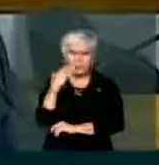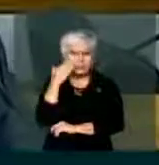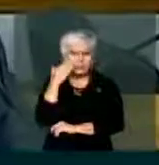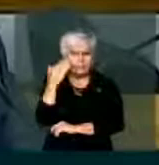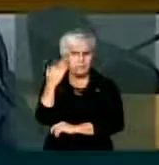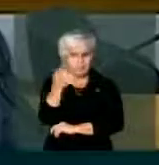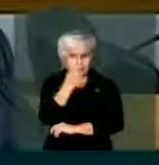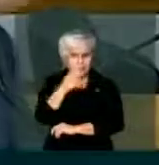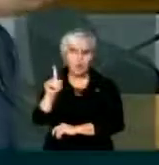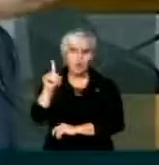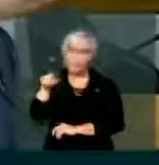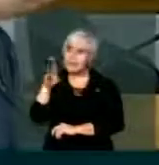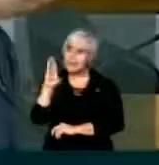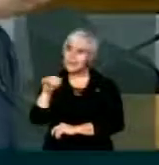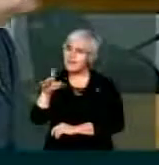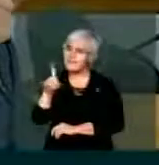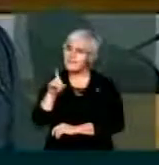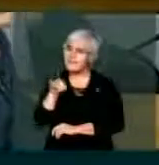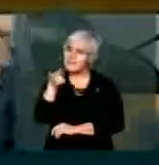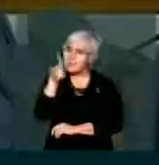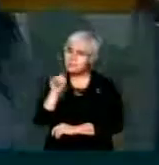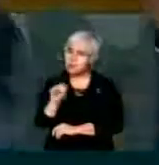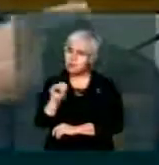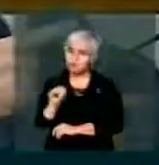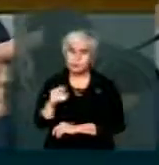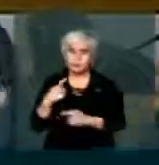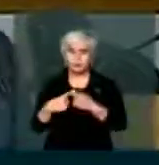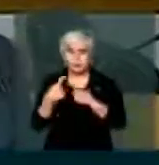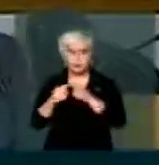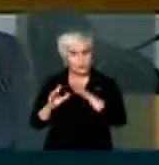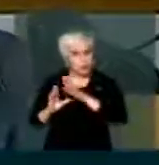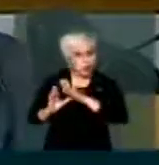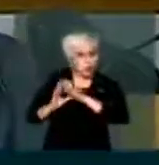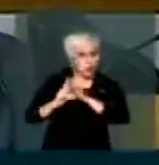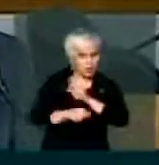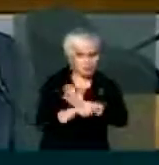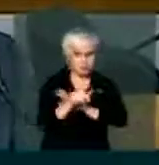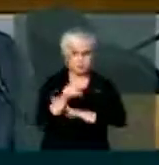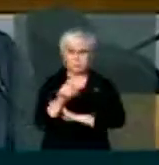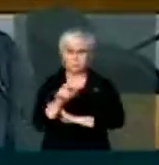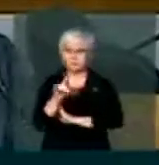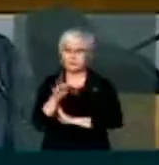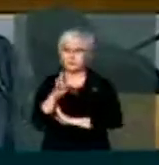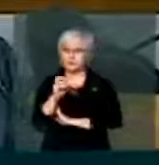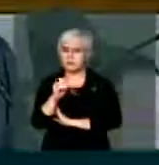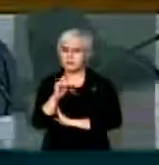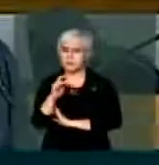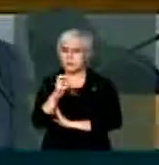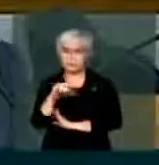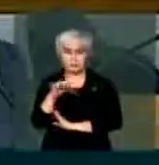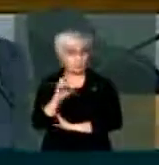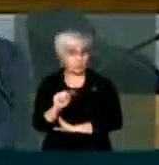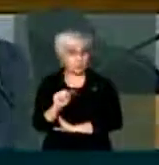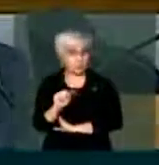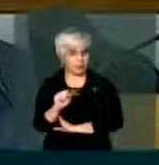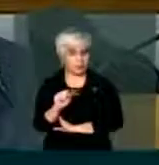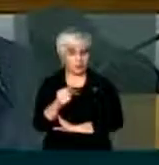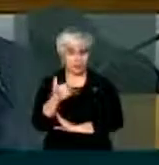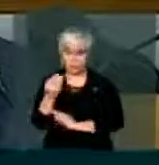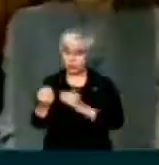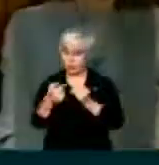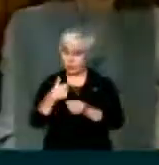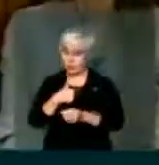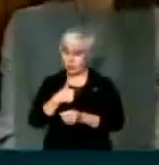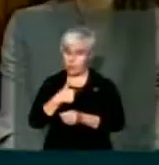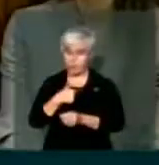depoente. É bandido, porque saqueou a Petrobras, e eu, como não posso usar